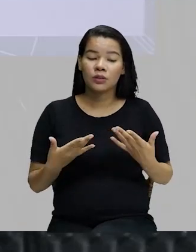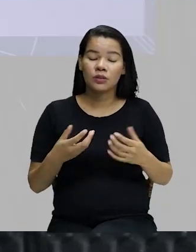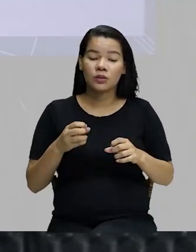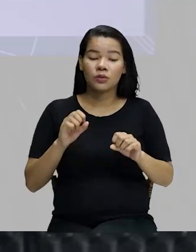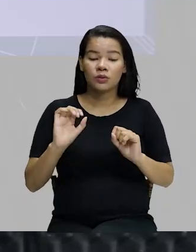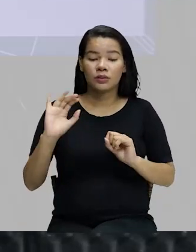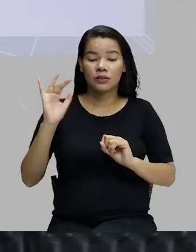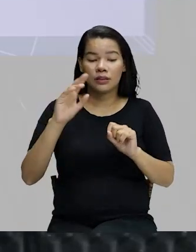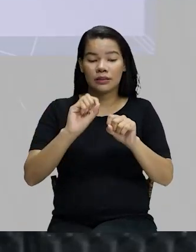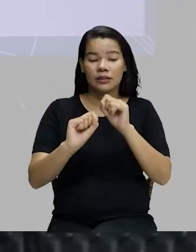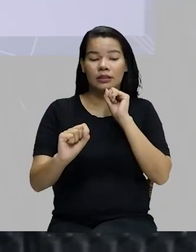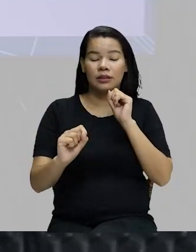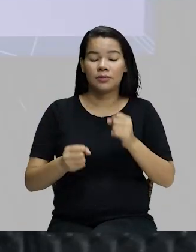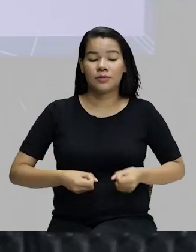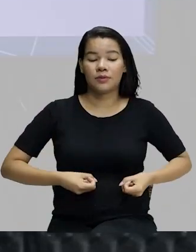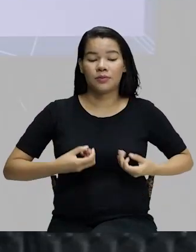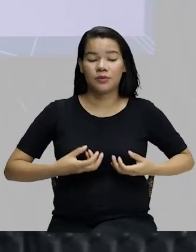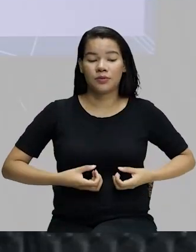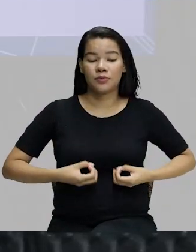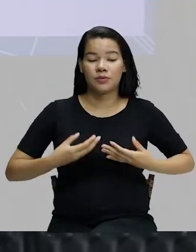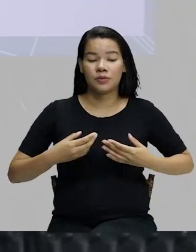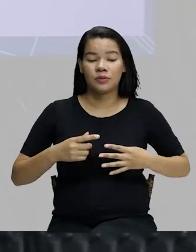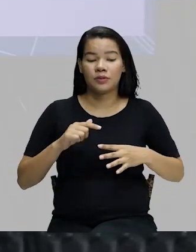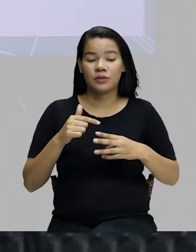são produzidos 3 nêutrons, eles são